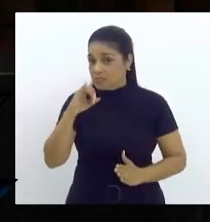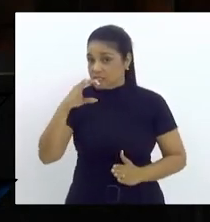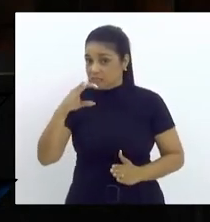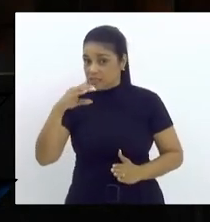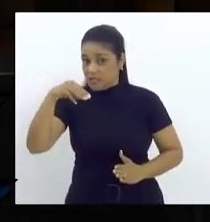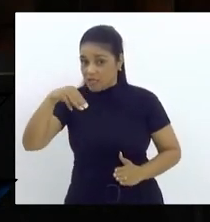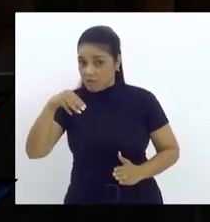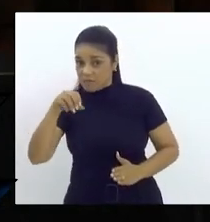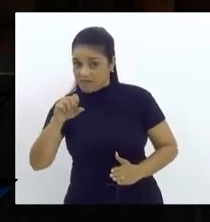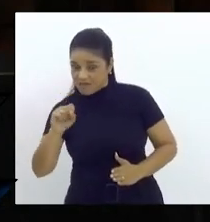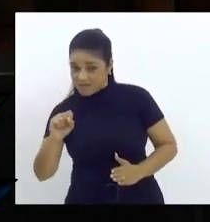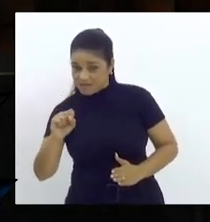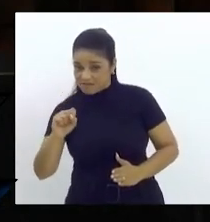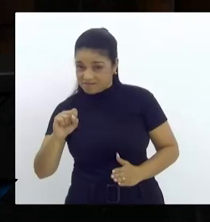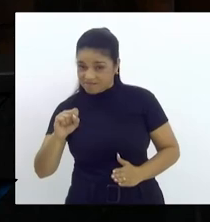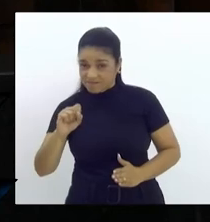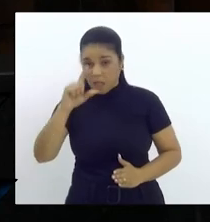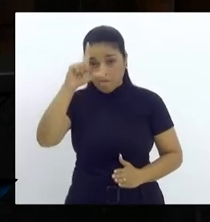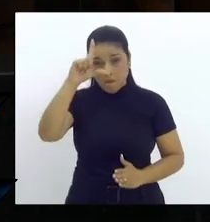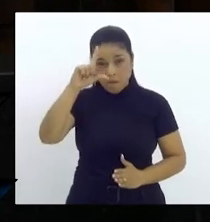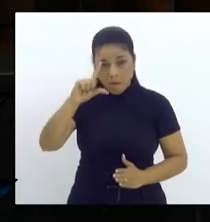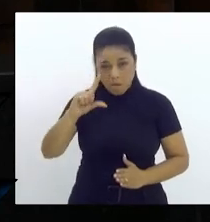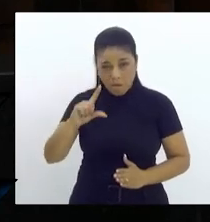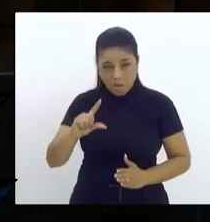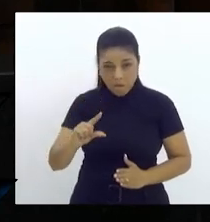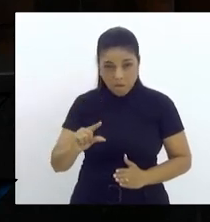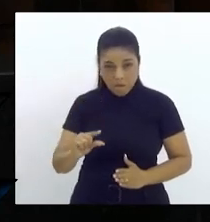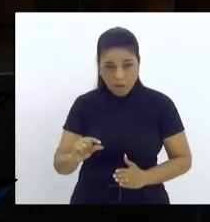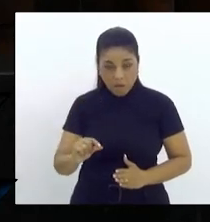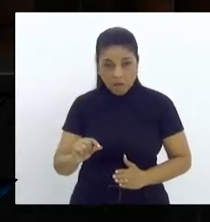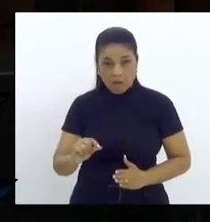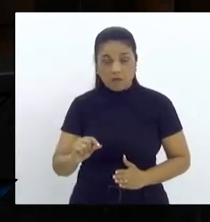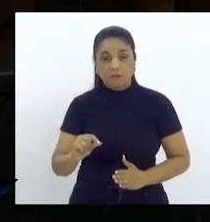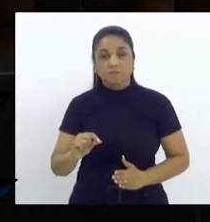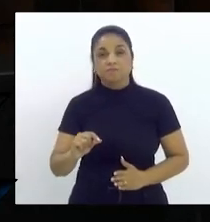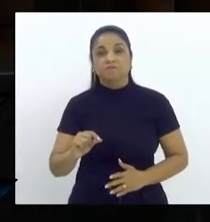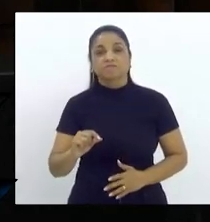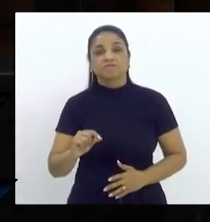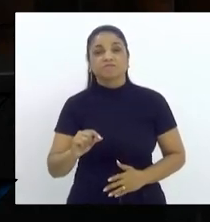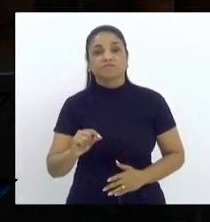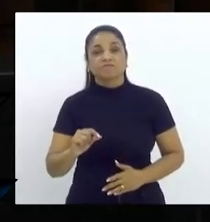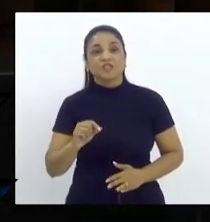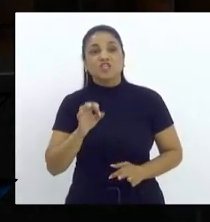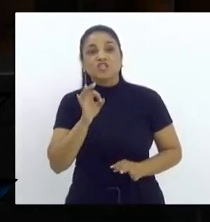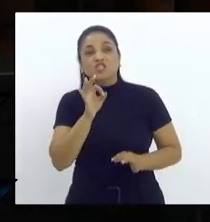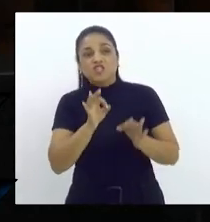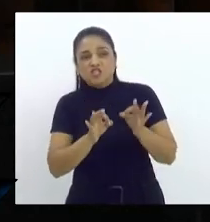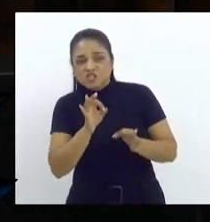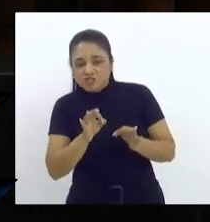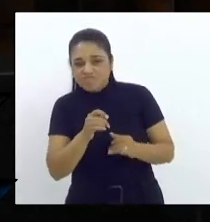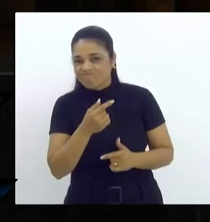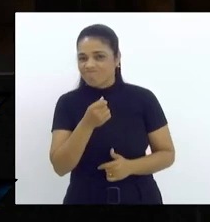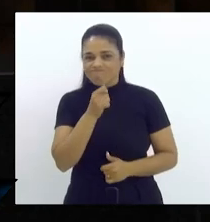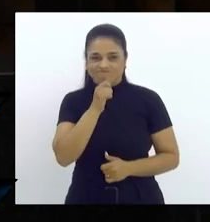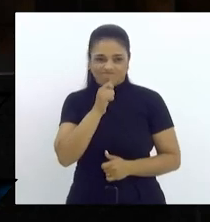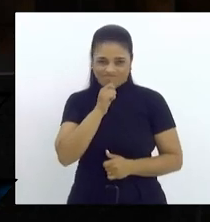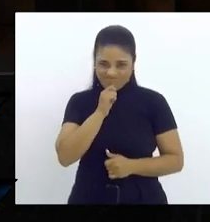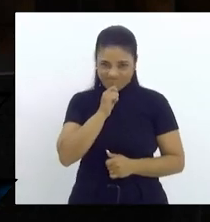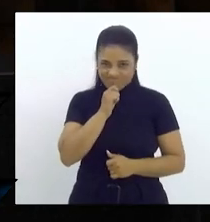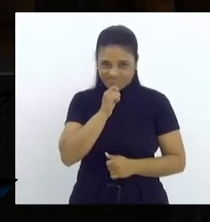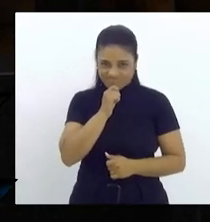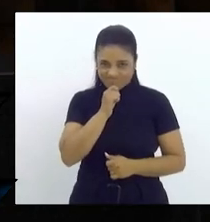regressivo. Quer dizer isso, um imposto injusto,